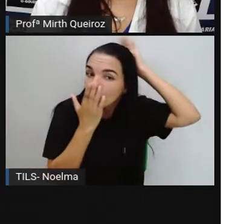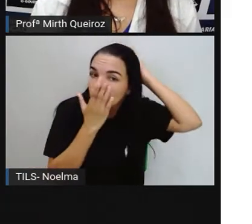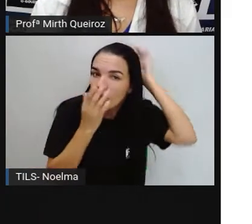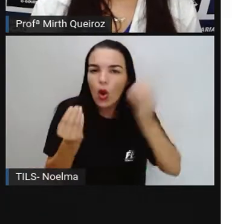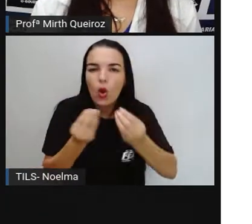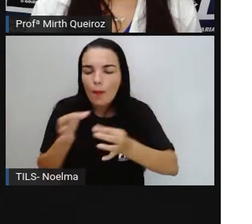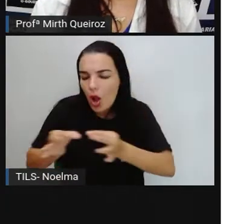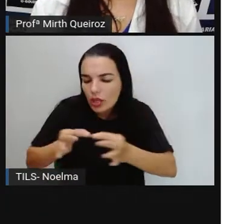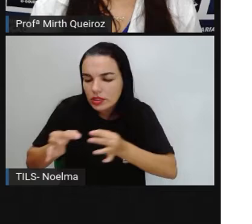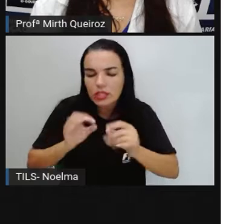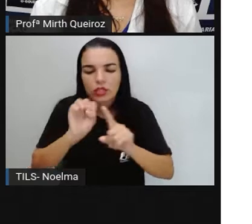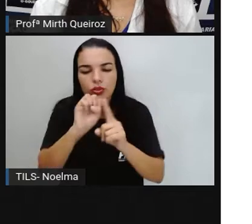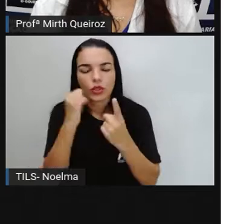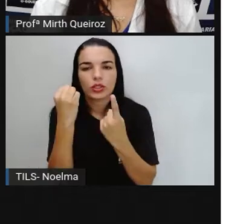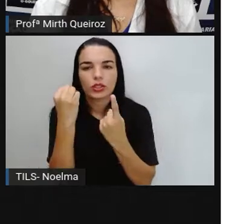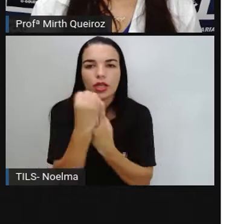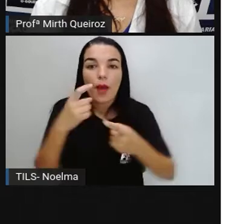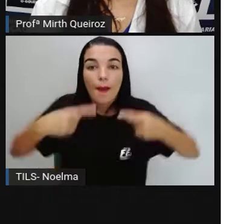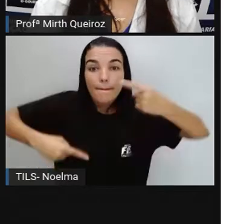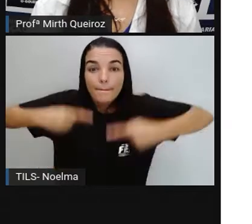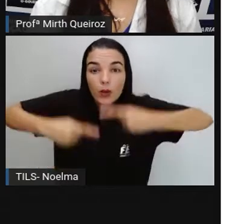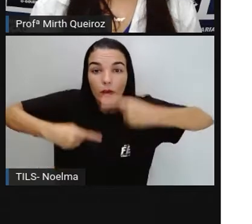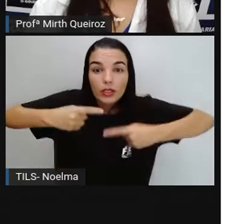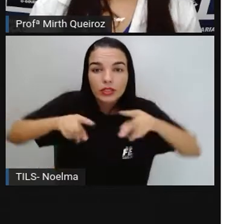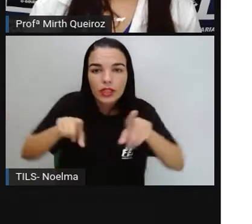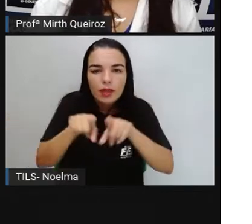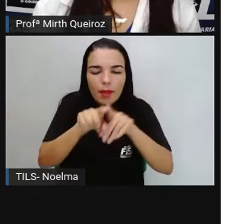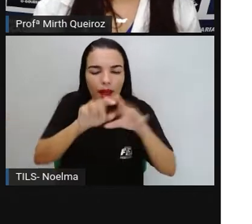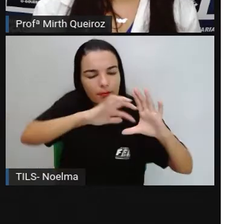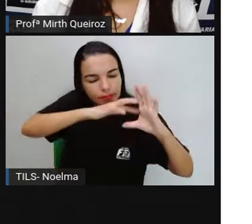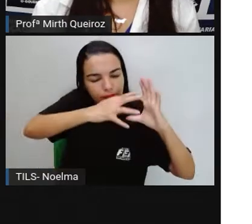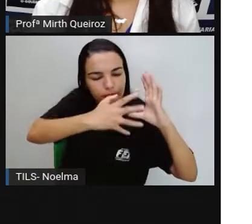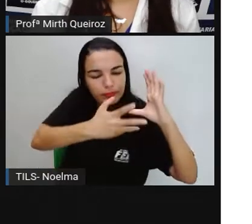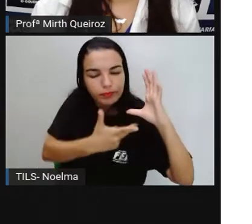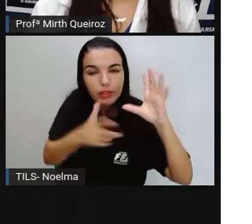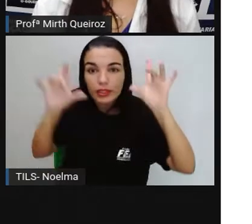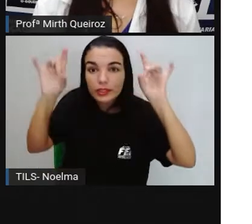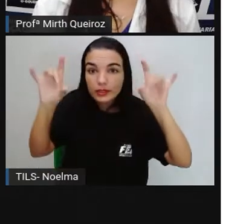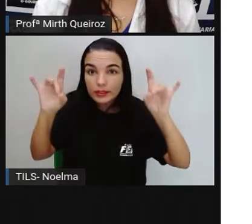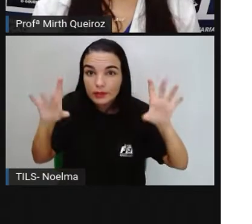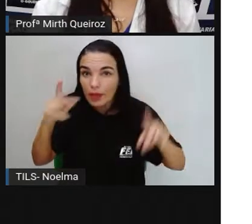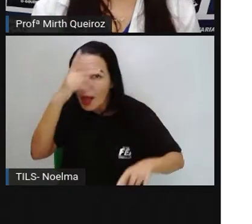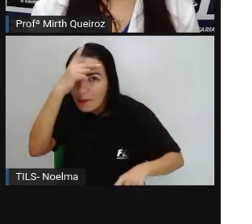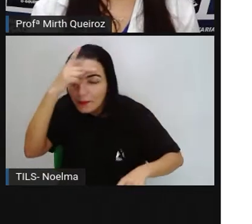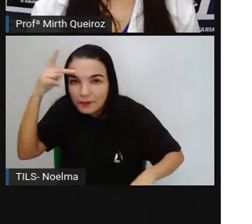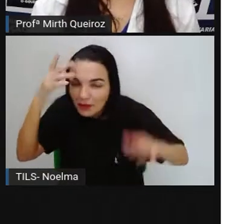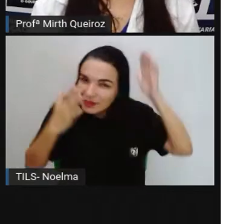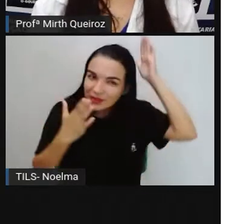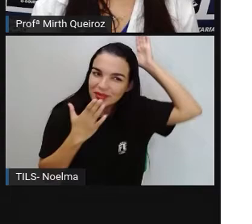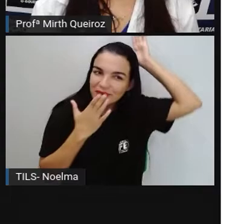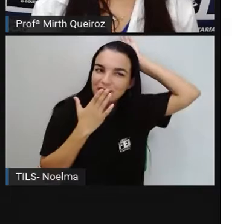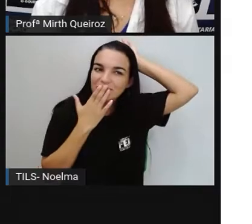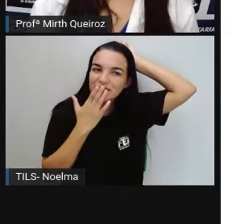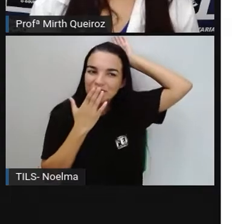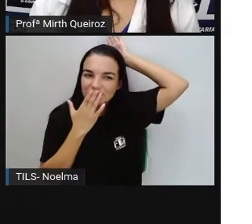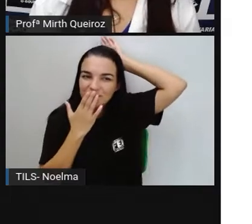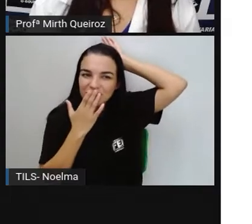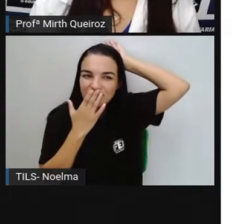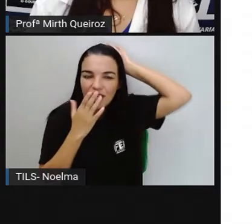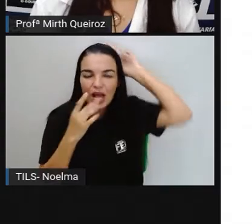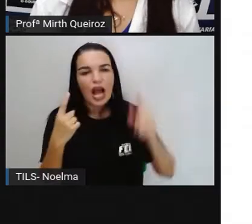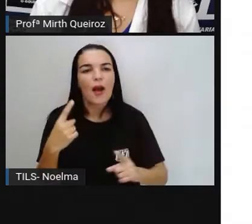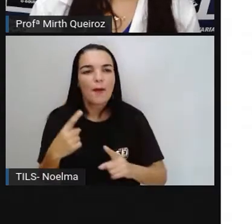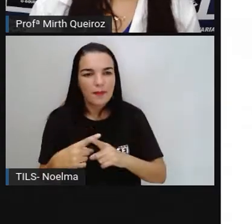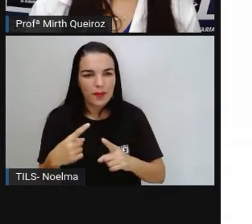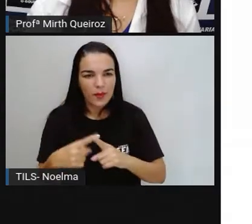e política e as características e peculiaridades dos povos indígenas. Por que que